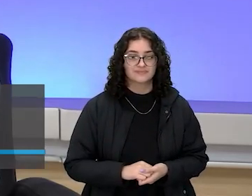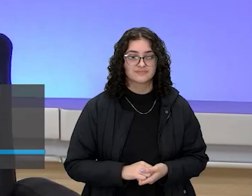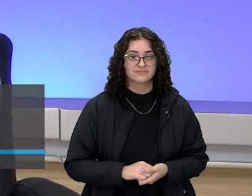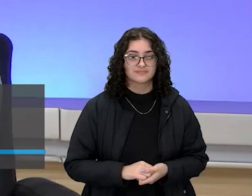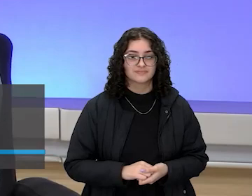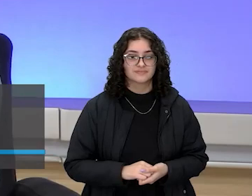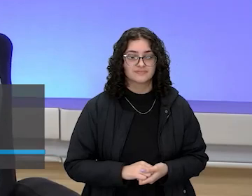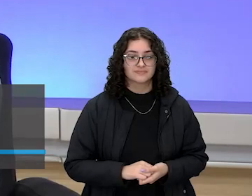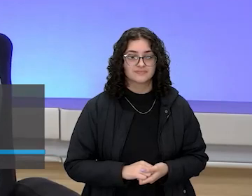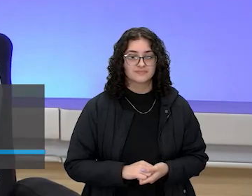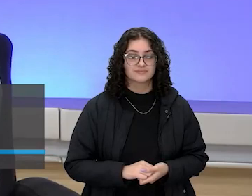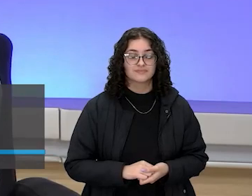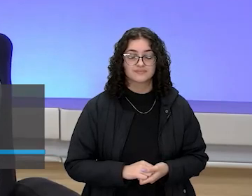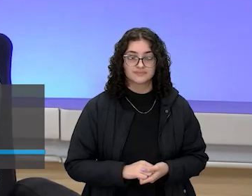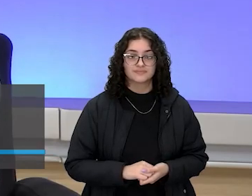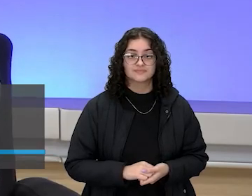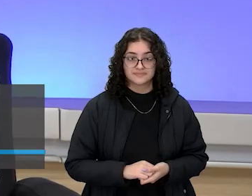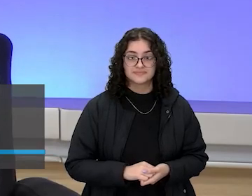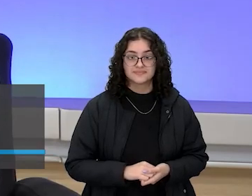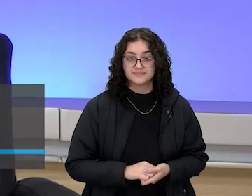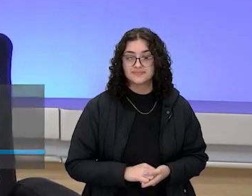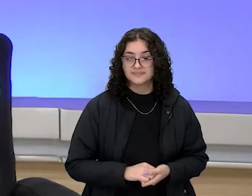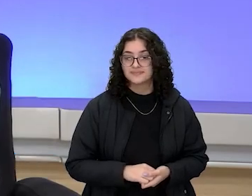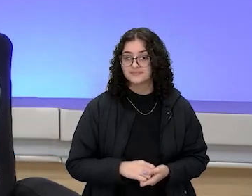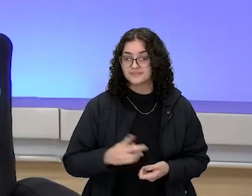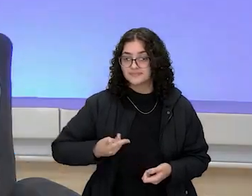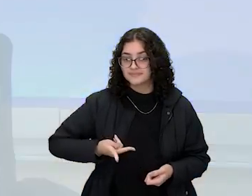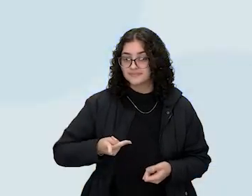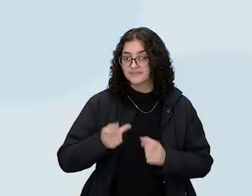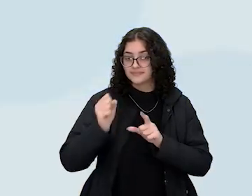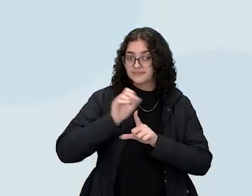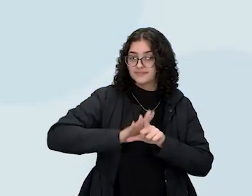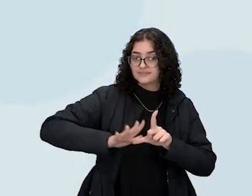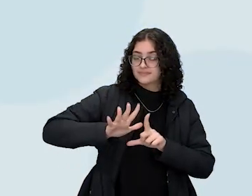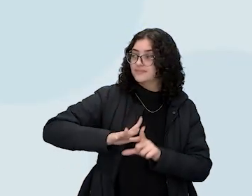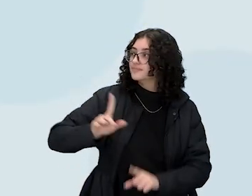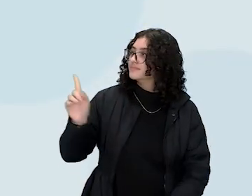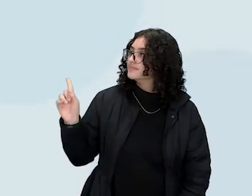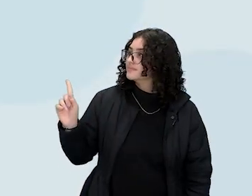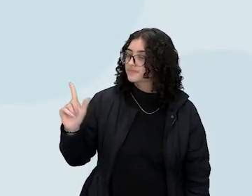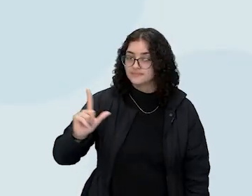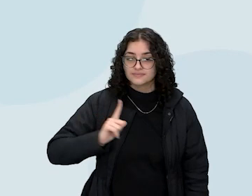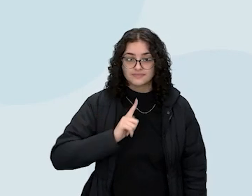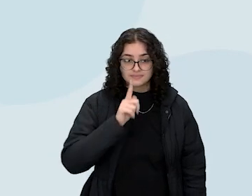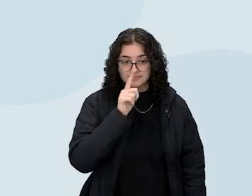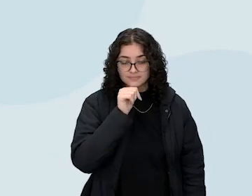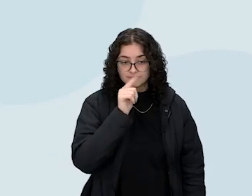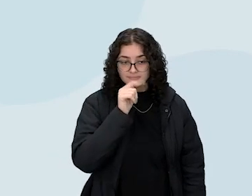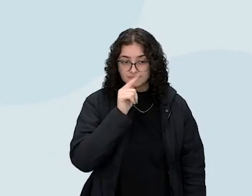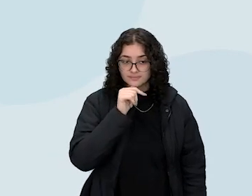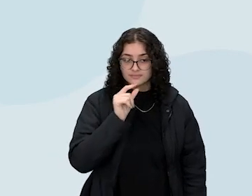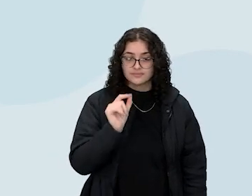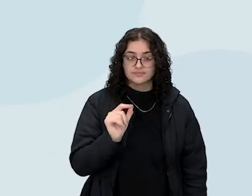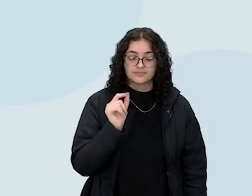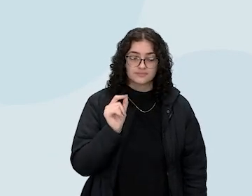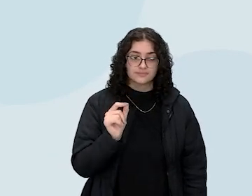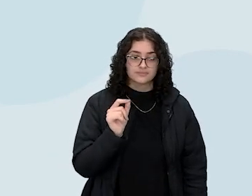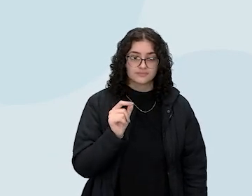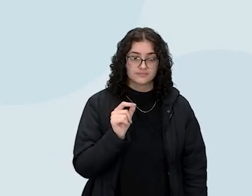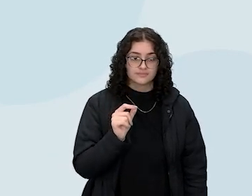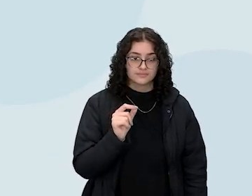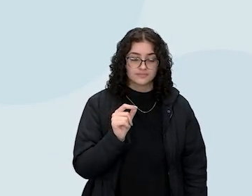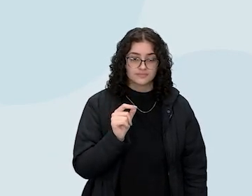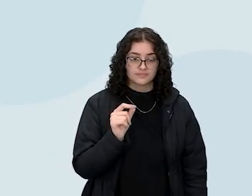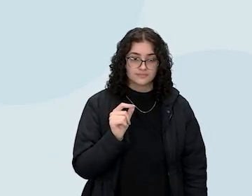Bom, então, continuando lá na nossa imagem, que tem aí da água sofrendo a sua